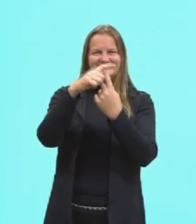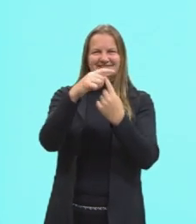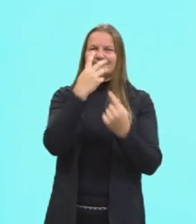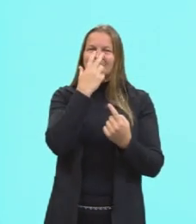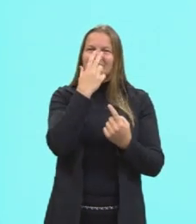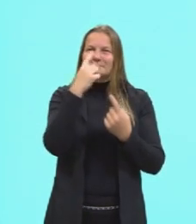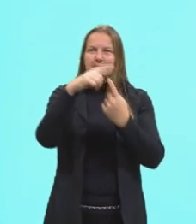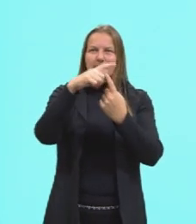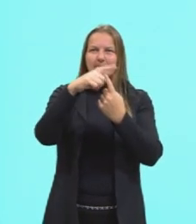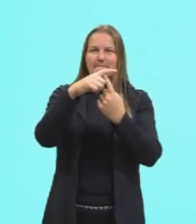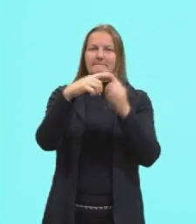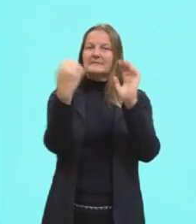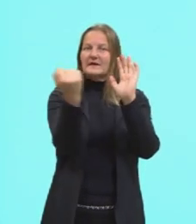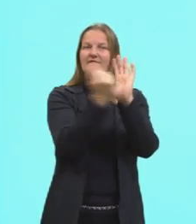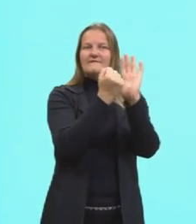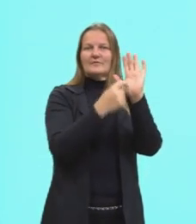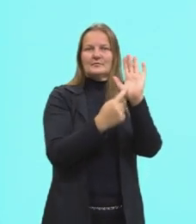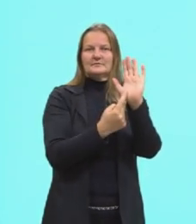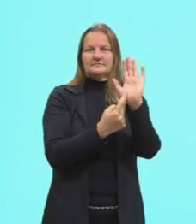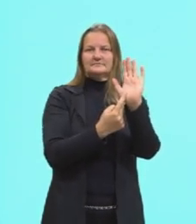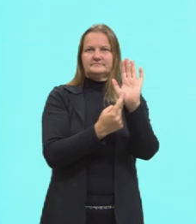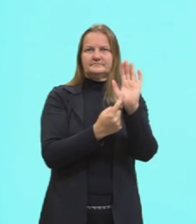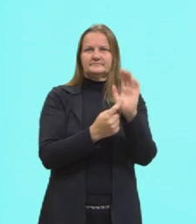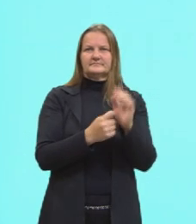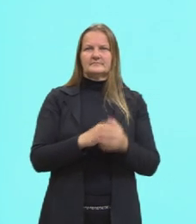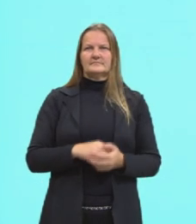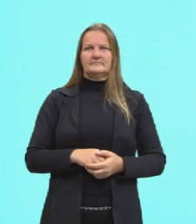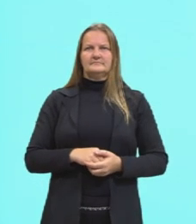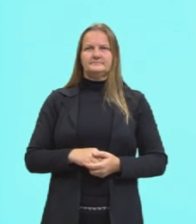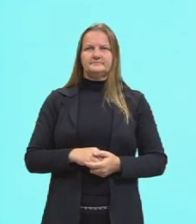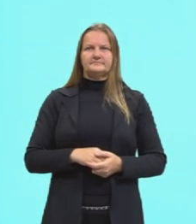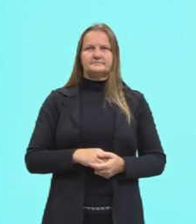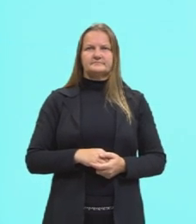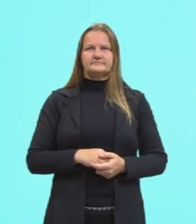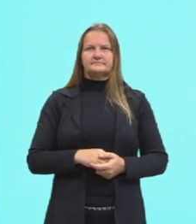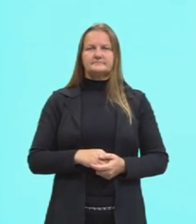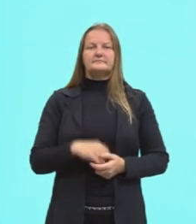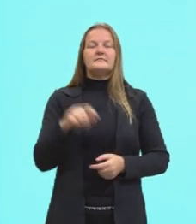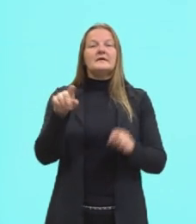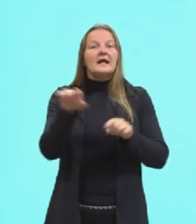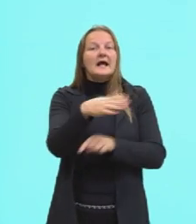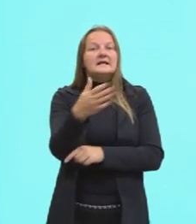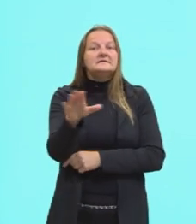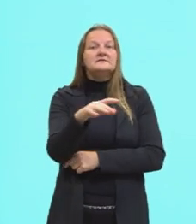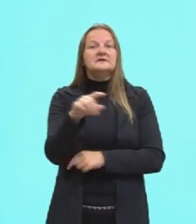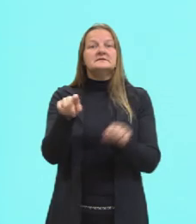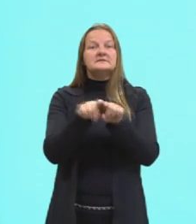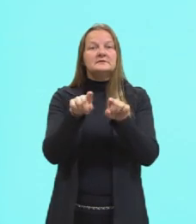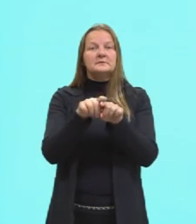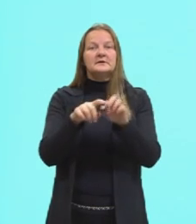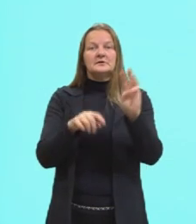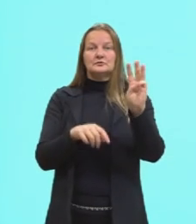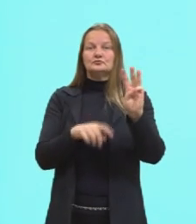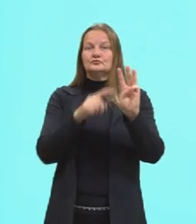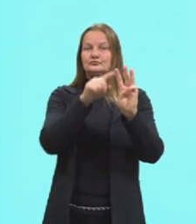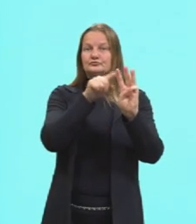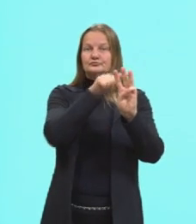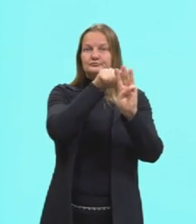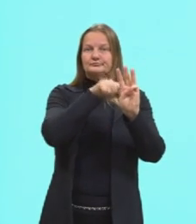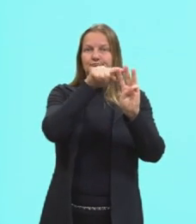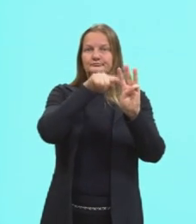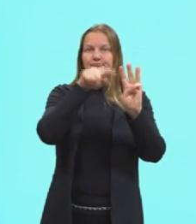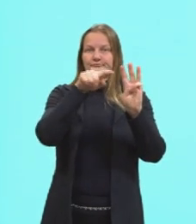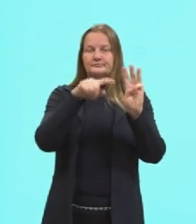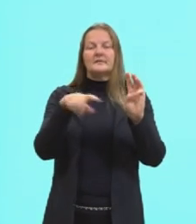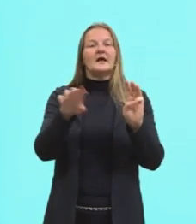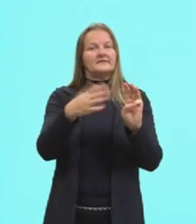gente vocês é só uma forma diferente da gente chamar o trabalho às vezes o trabalho também aparece como o w nada não não coloquei